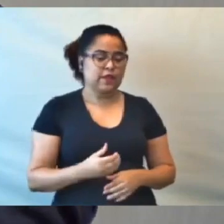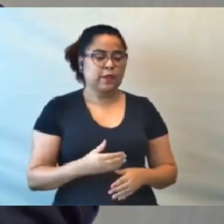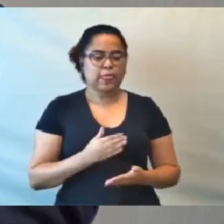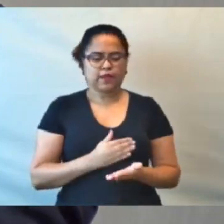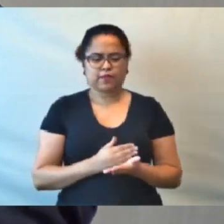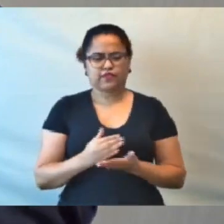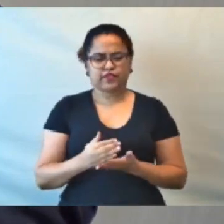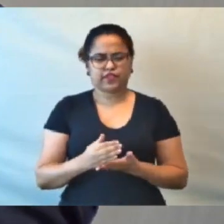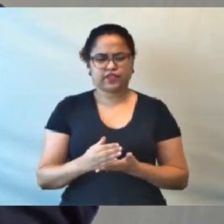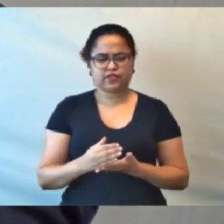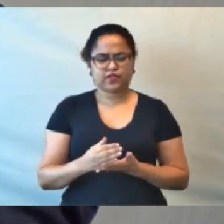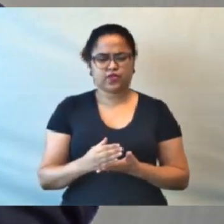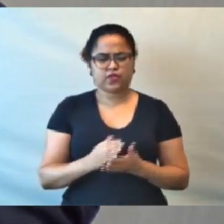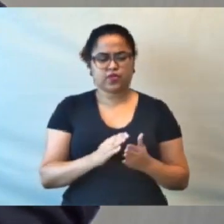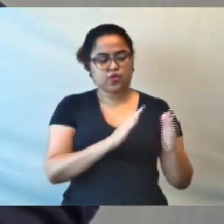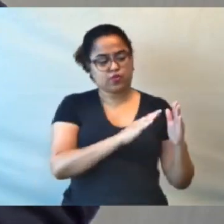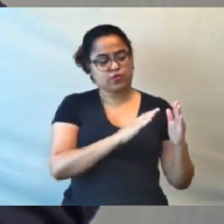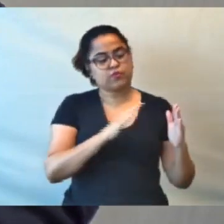Foslock